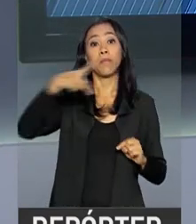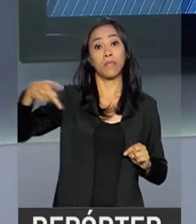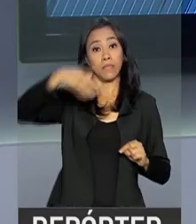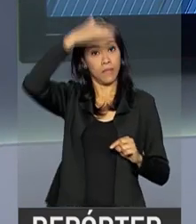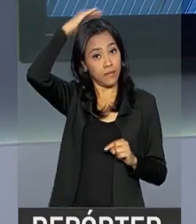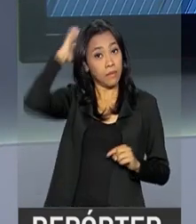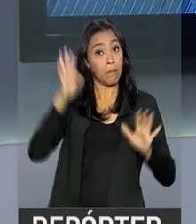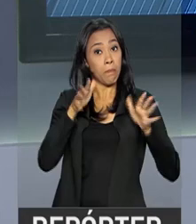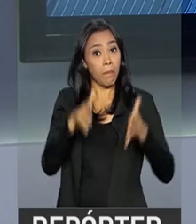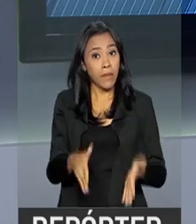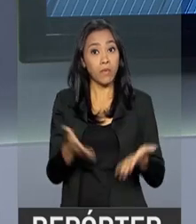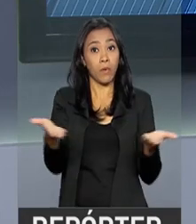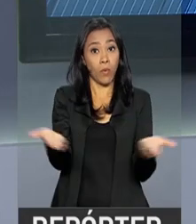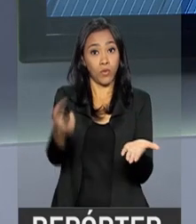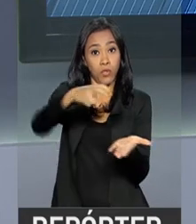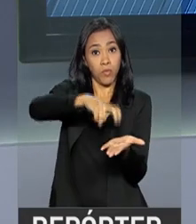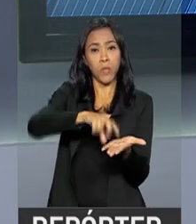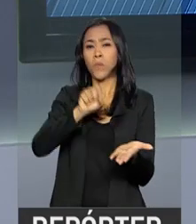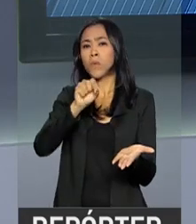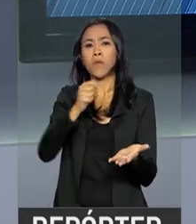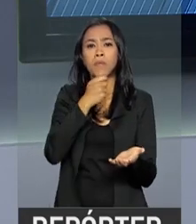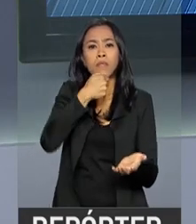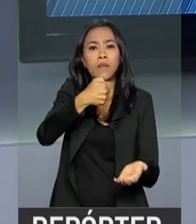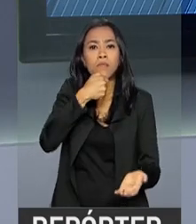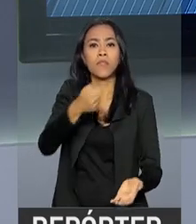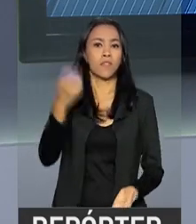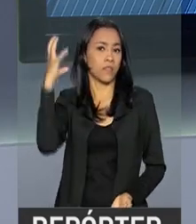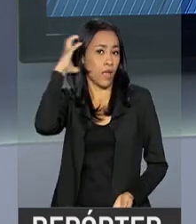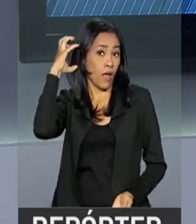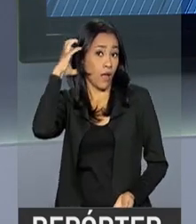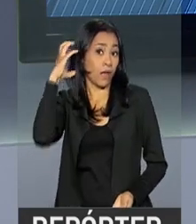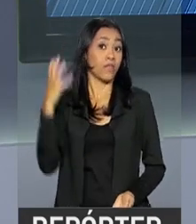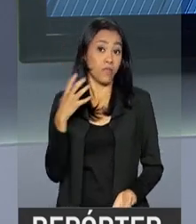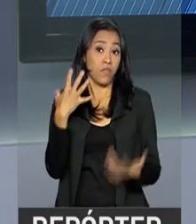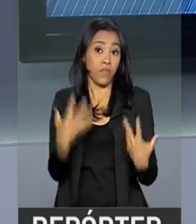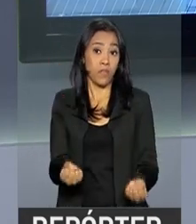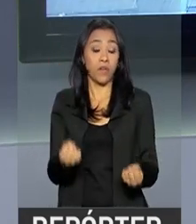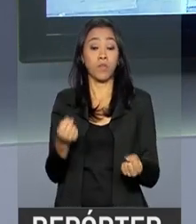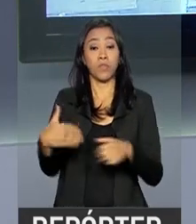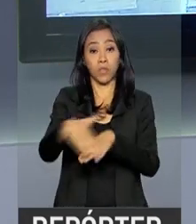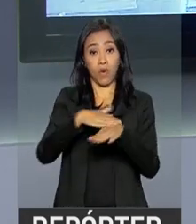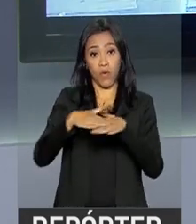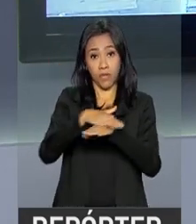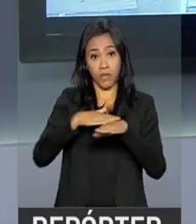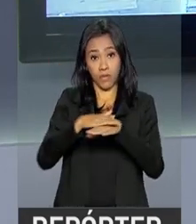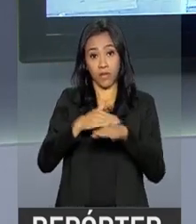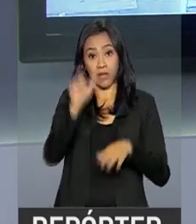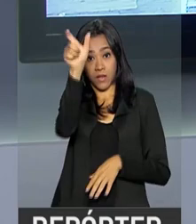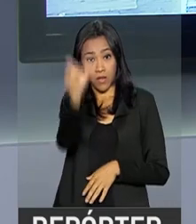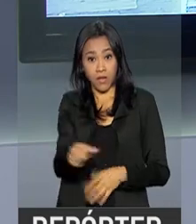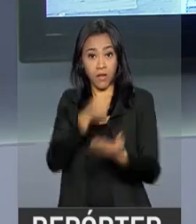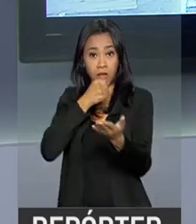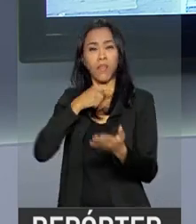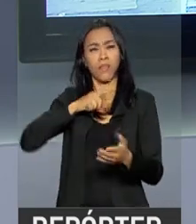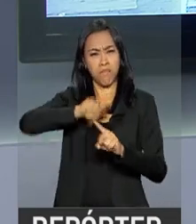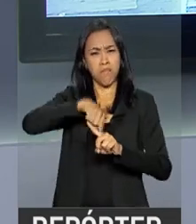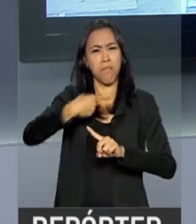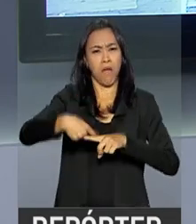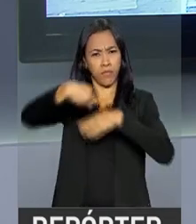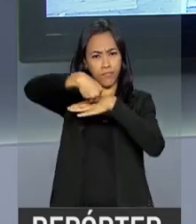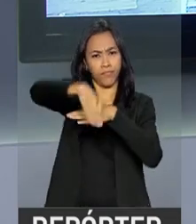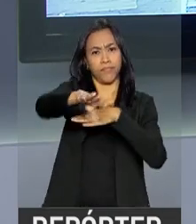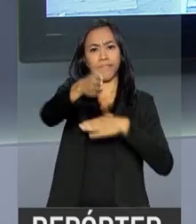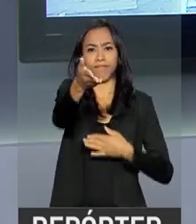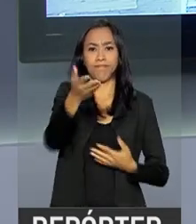de um programa de entrevista da rádio bandeirantes vamos falar então com a repórter beatriz albuquerque que tem mais informações o